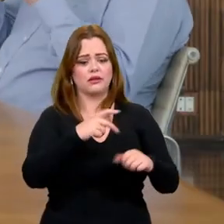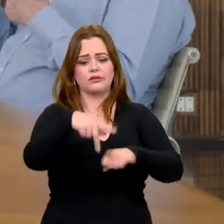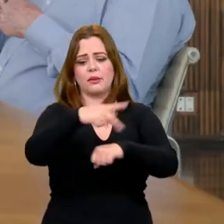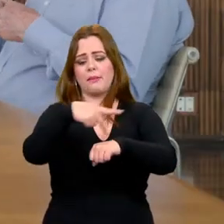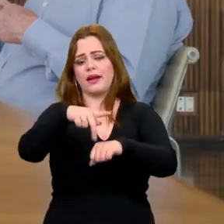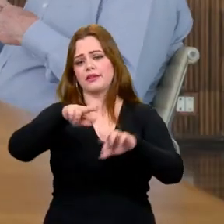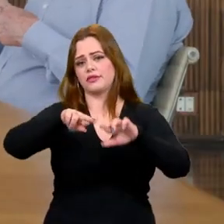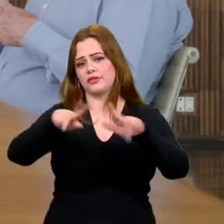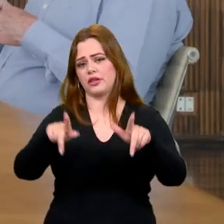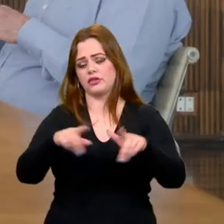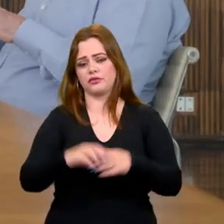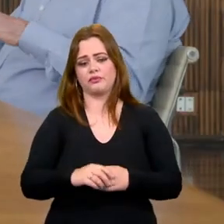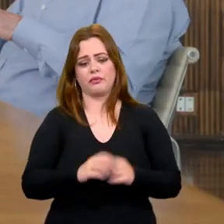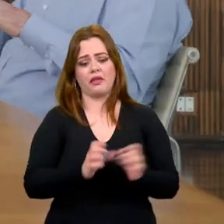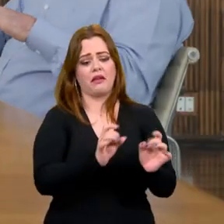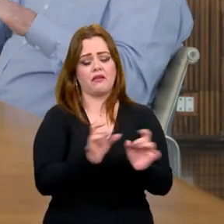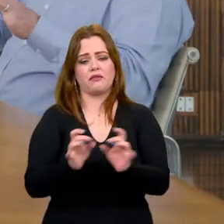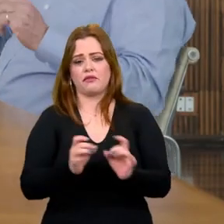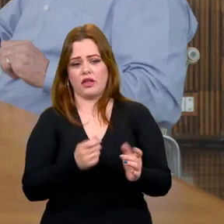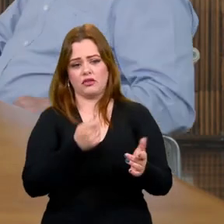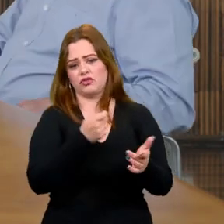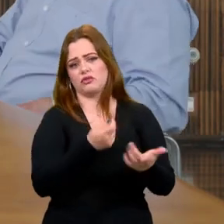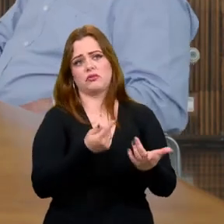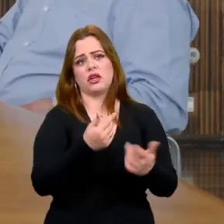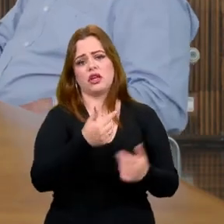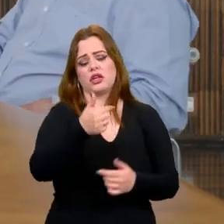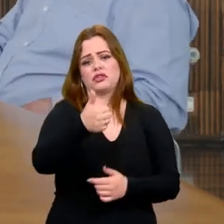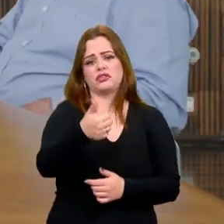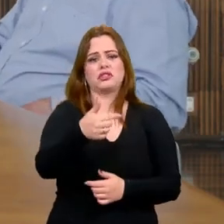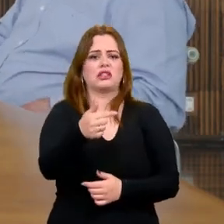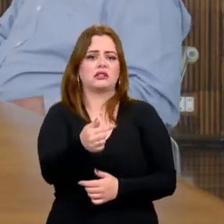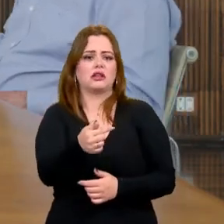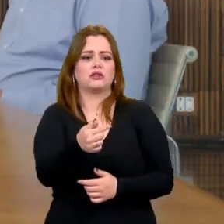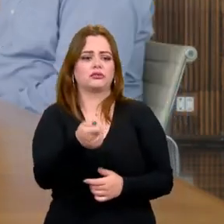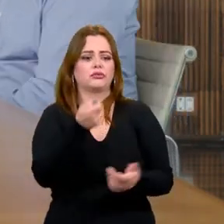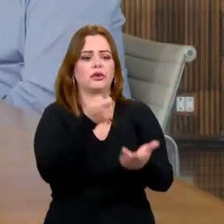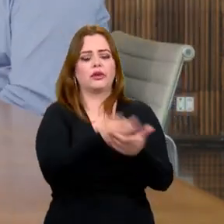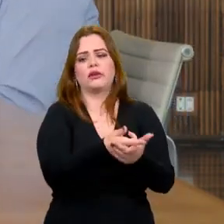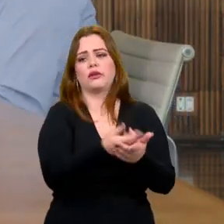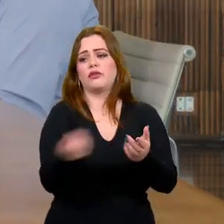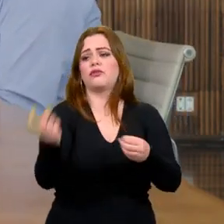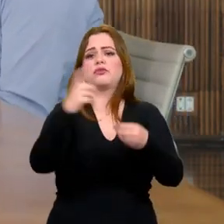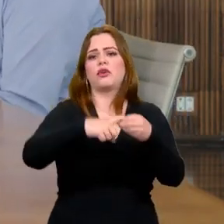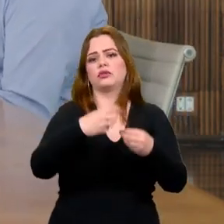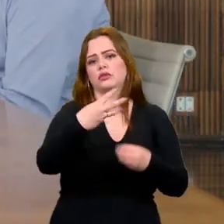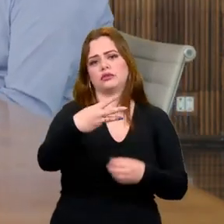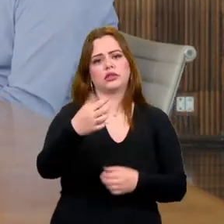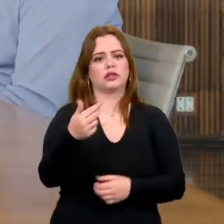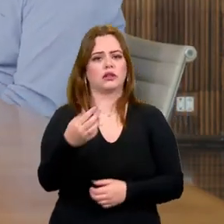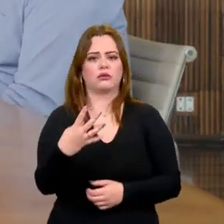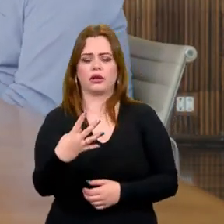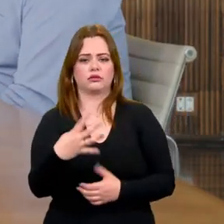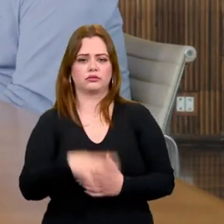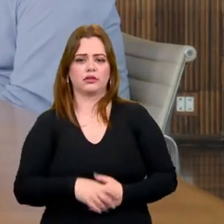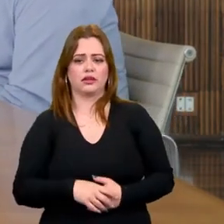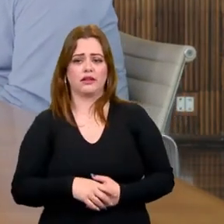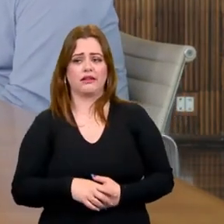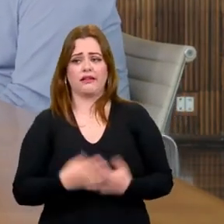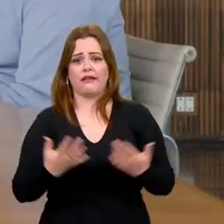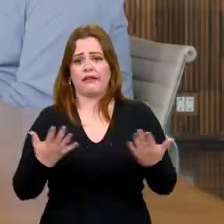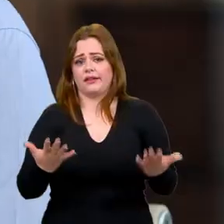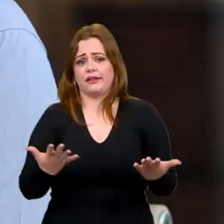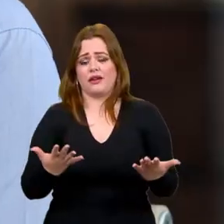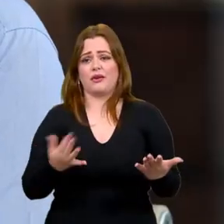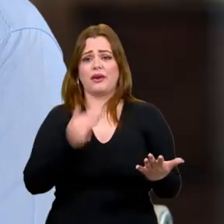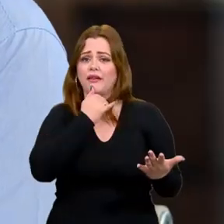compra eles com 34 Essa é a lógica do futebol brasileiro então eu lamento Nossa seleção ainda não